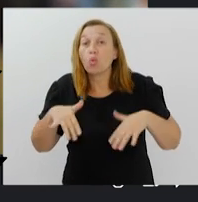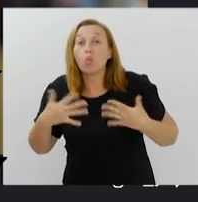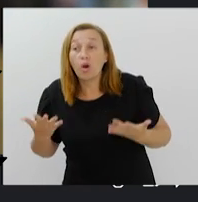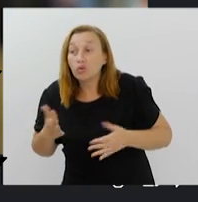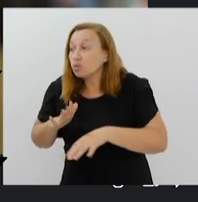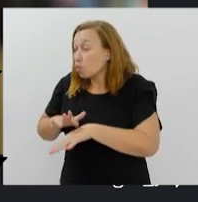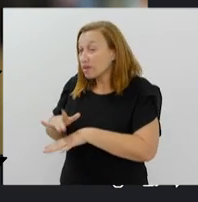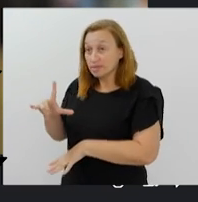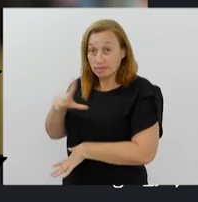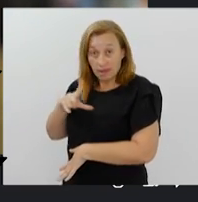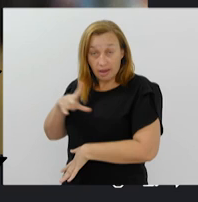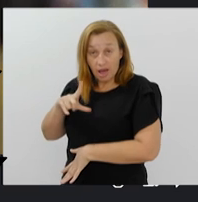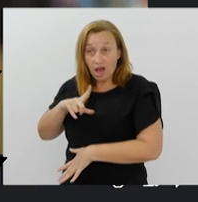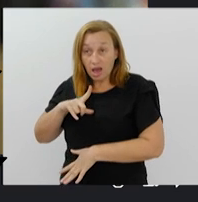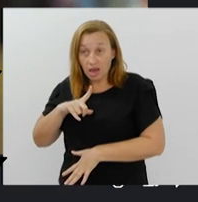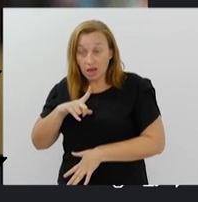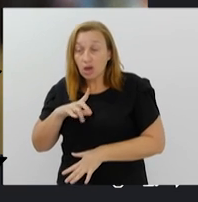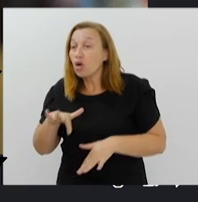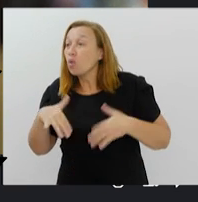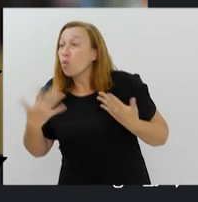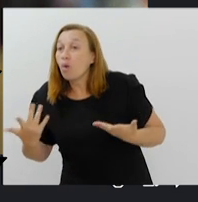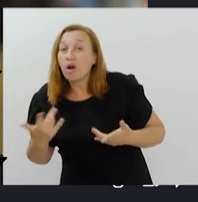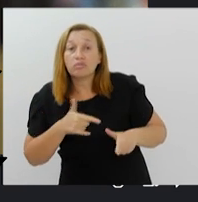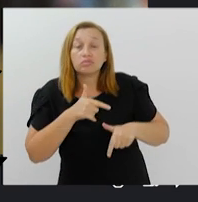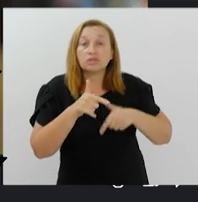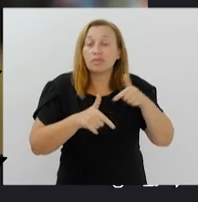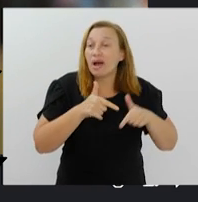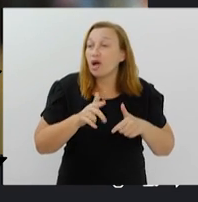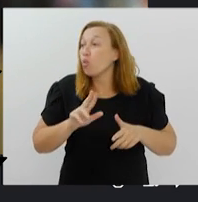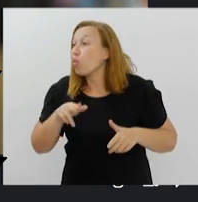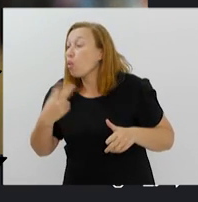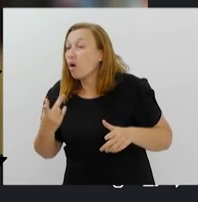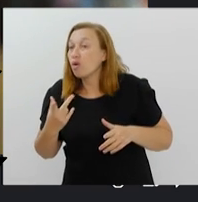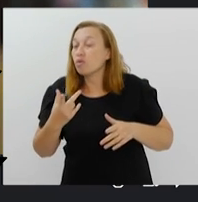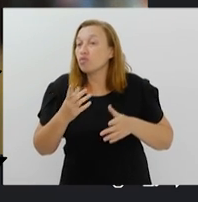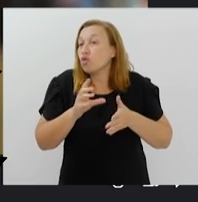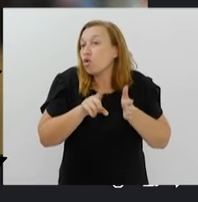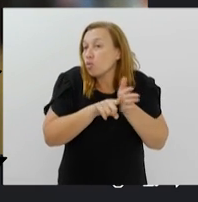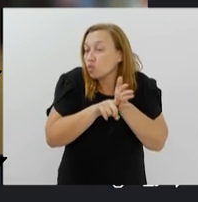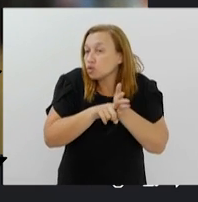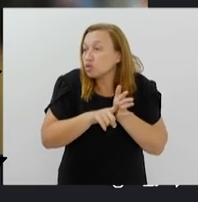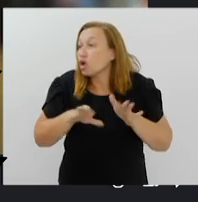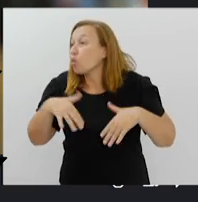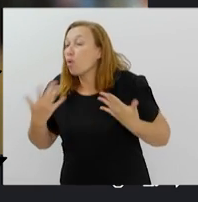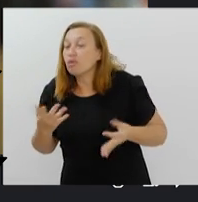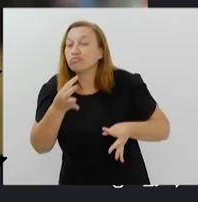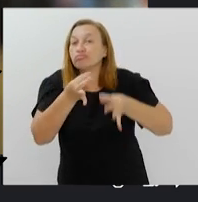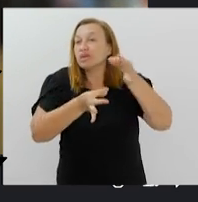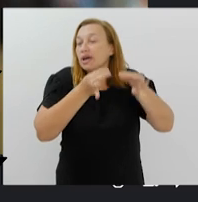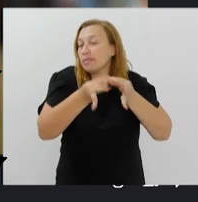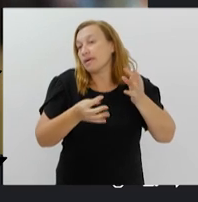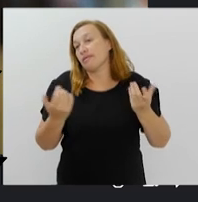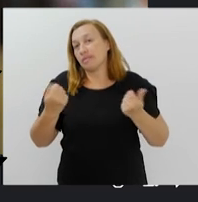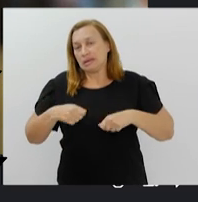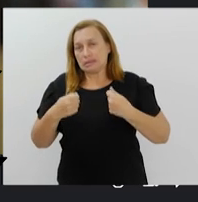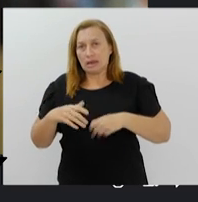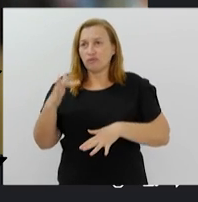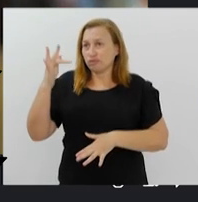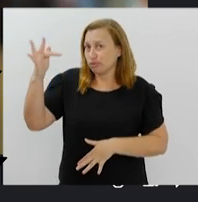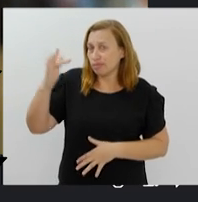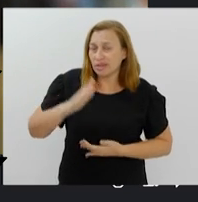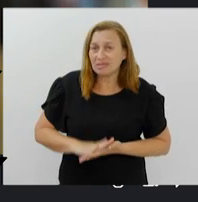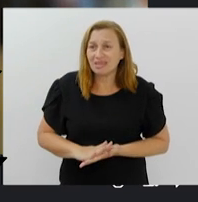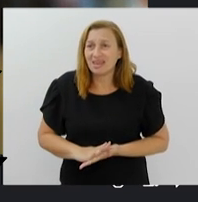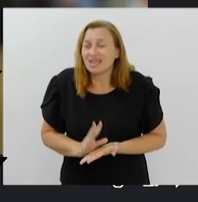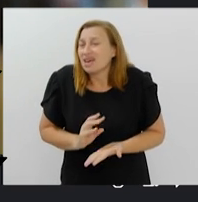diagnosticada nem quais serviços quais consultas Quais exames quais terapias vai precisar né Essa